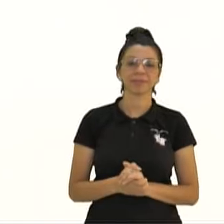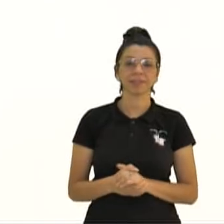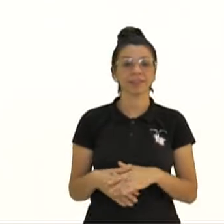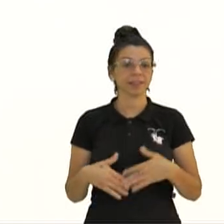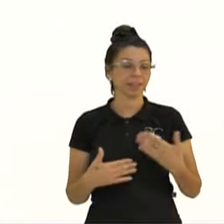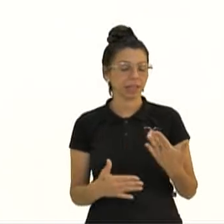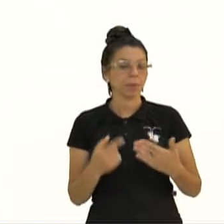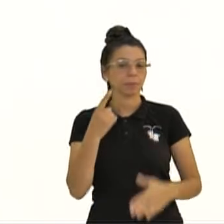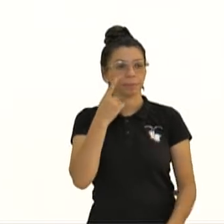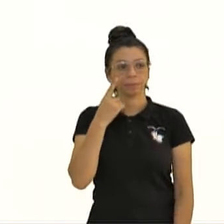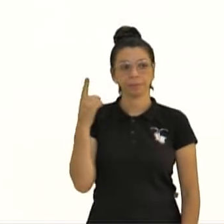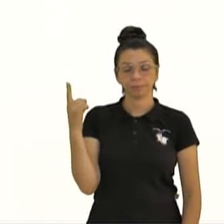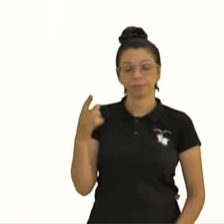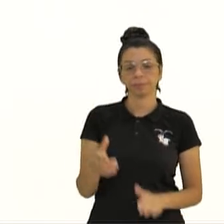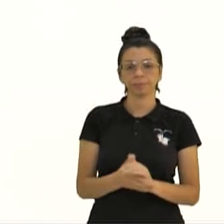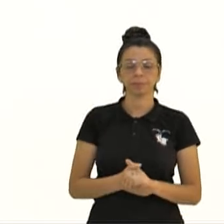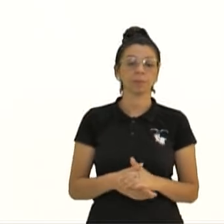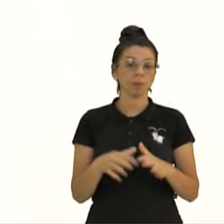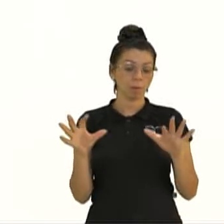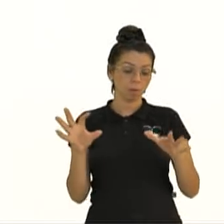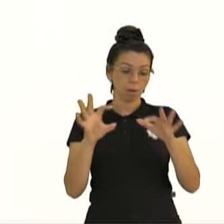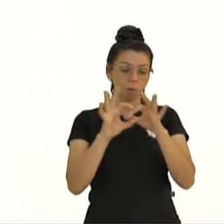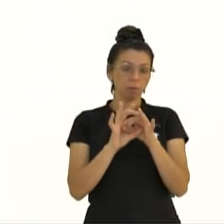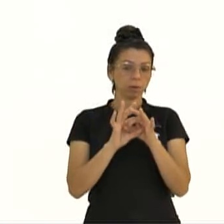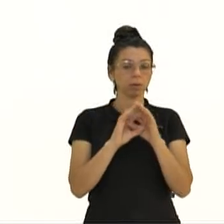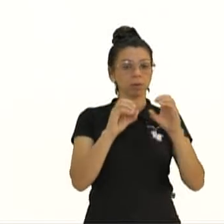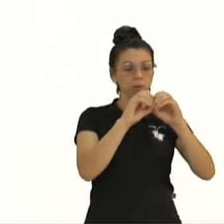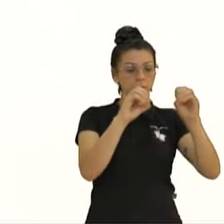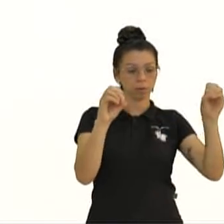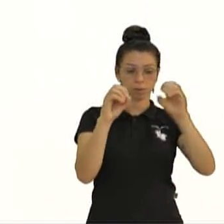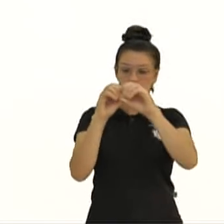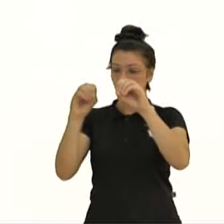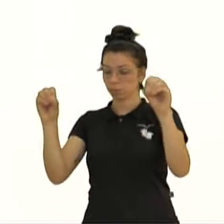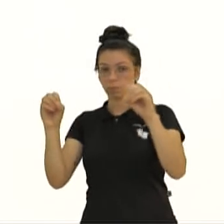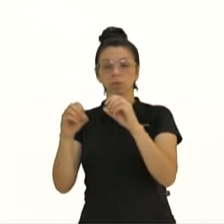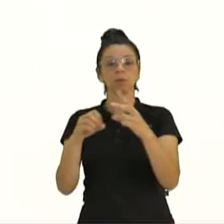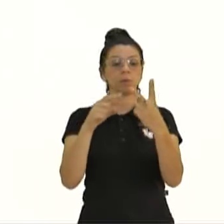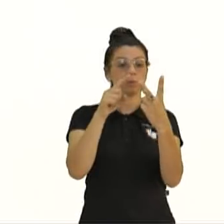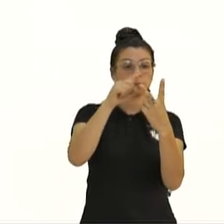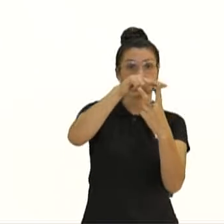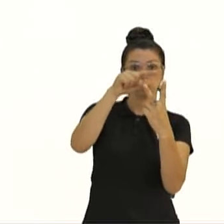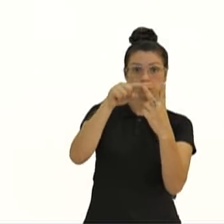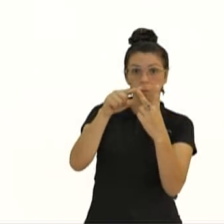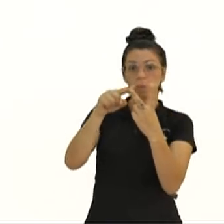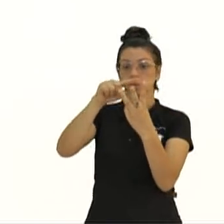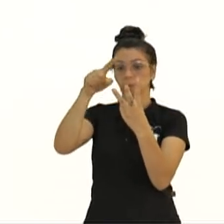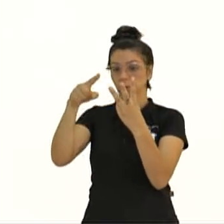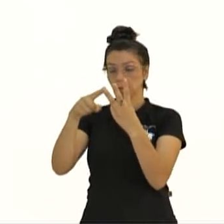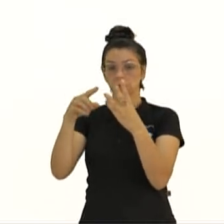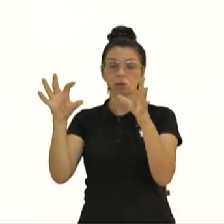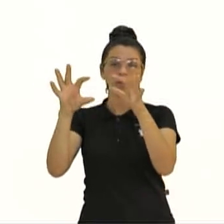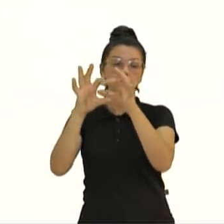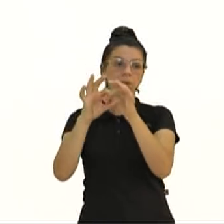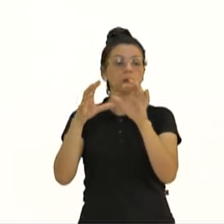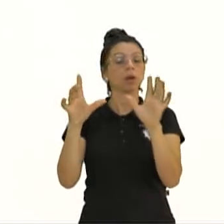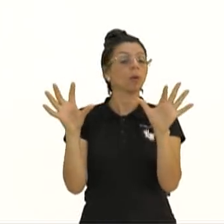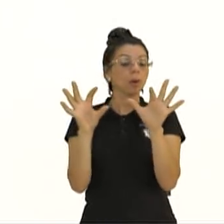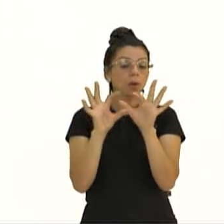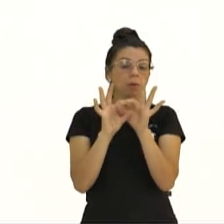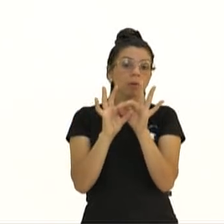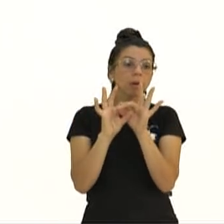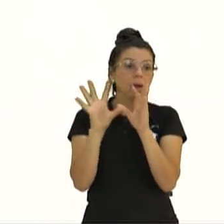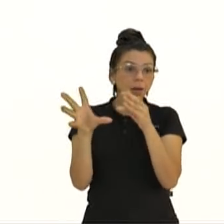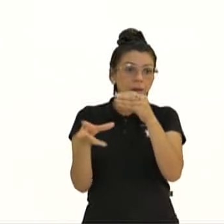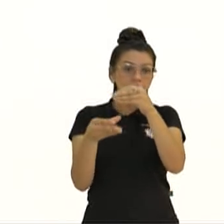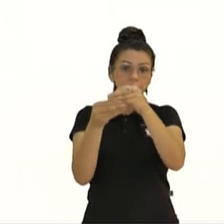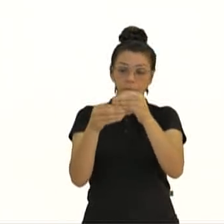Então, vamos aqui retomar. A ligação entre as orações do segundo e terceiro quadrinho é realizada por meio de uma conjunção